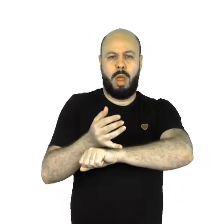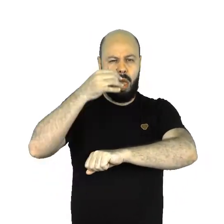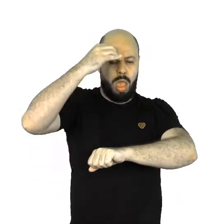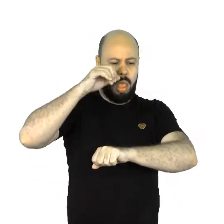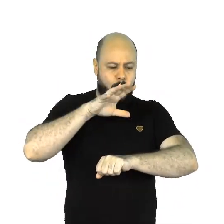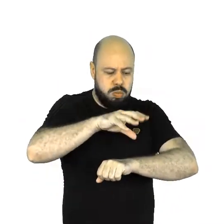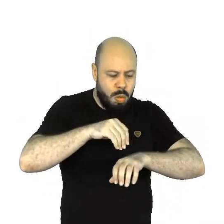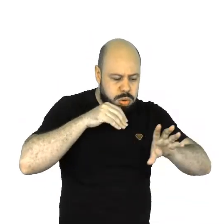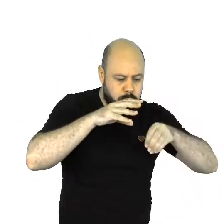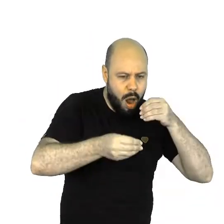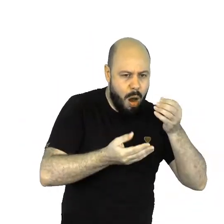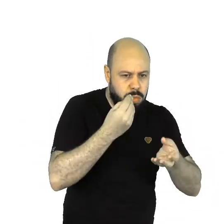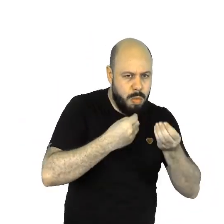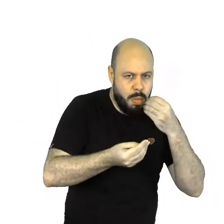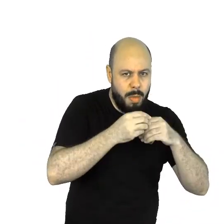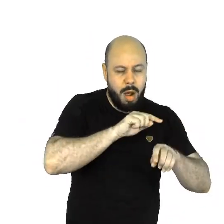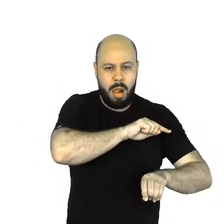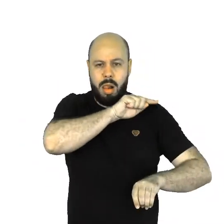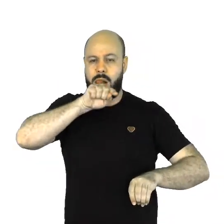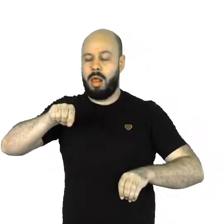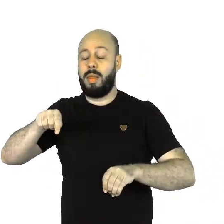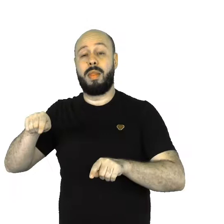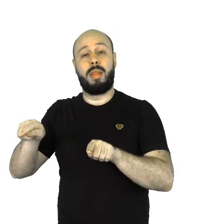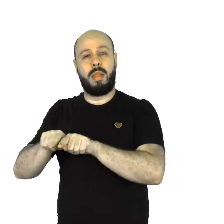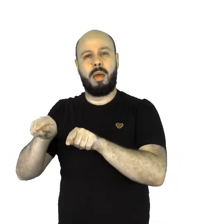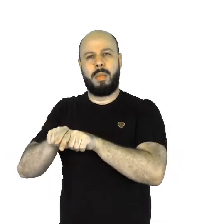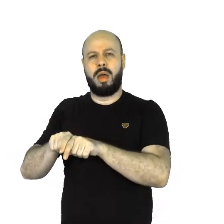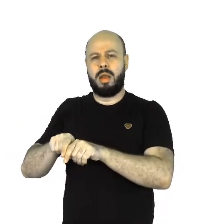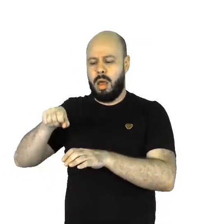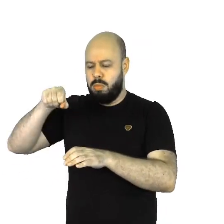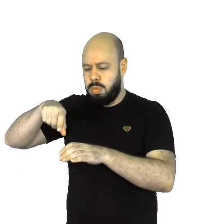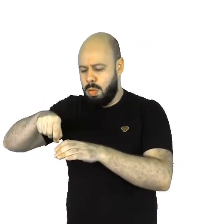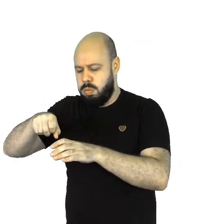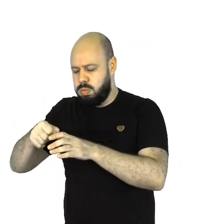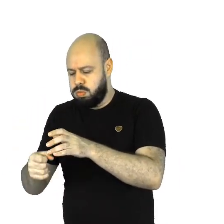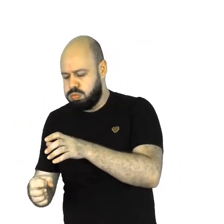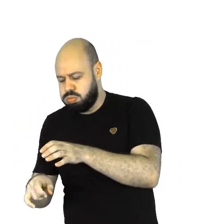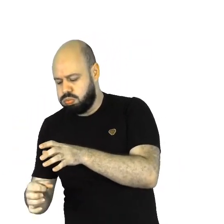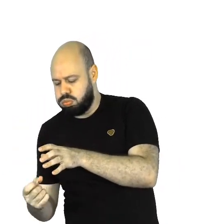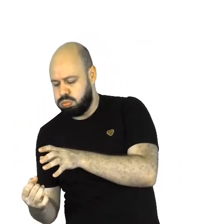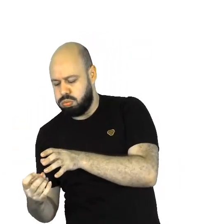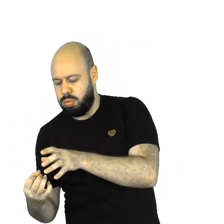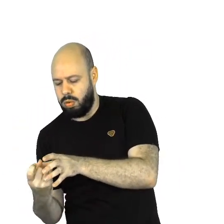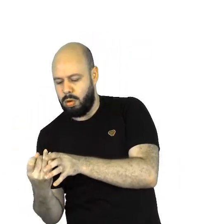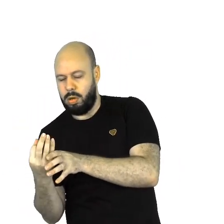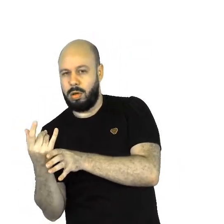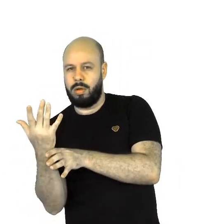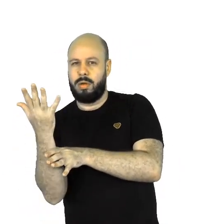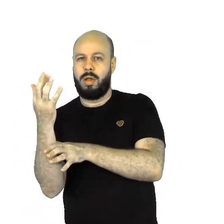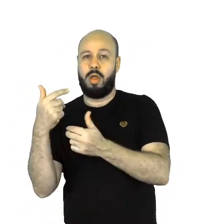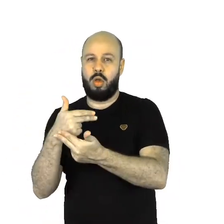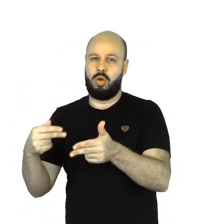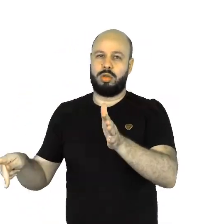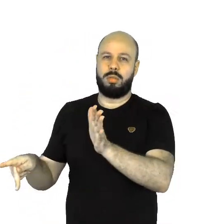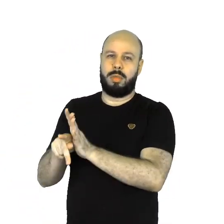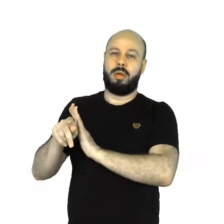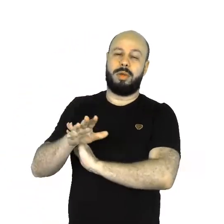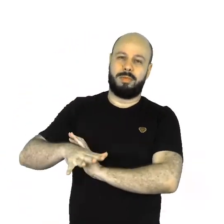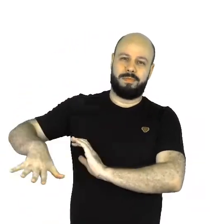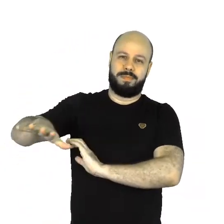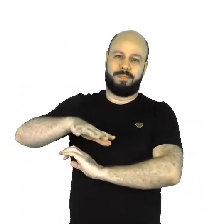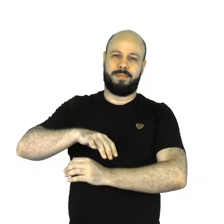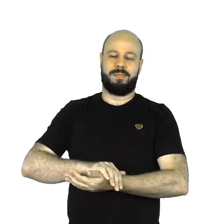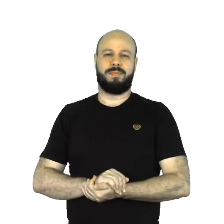o desenvolvimento e a germinação das mudas de todos os tipos de produtos agrícolas,